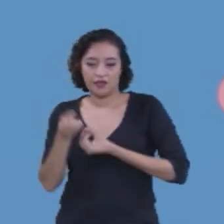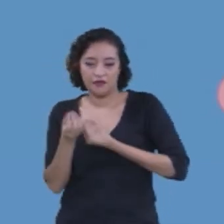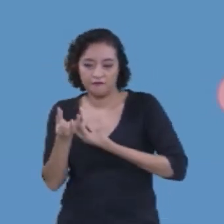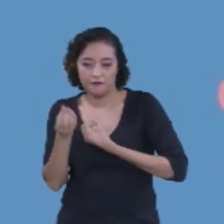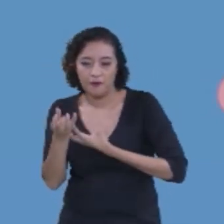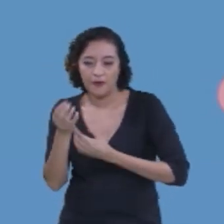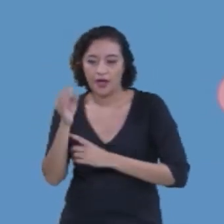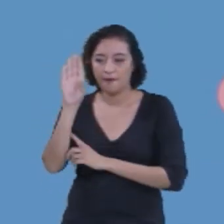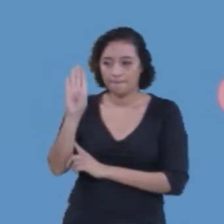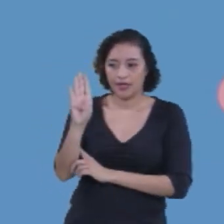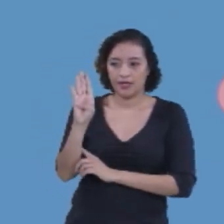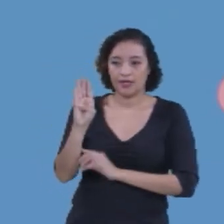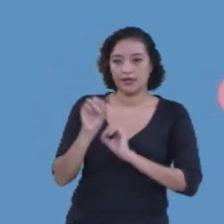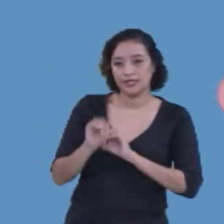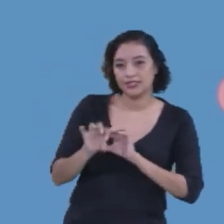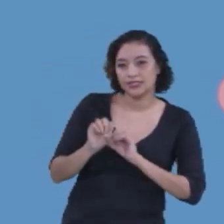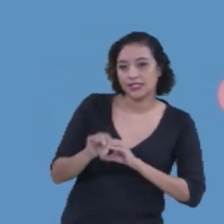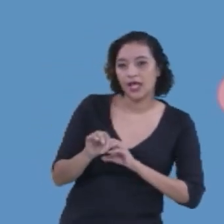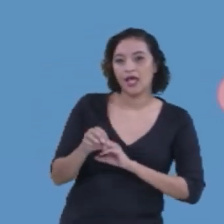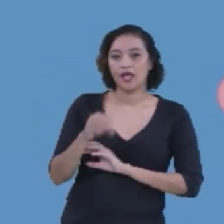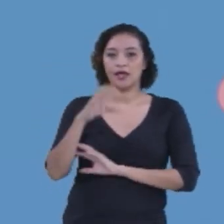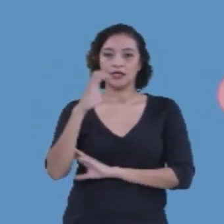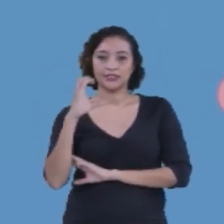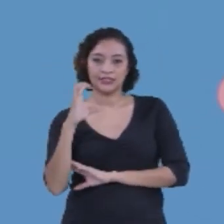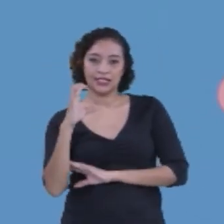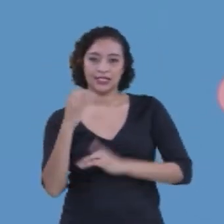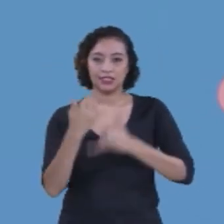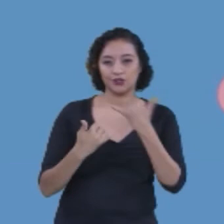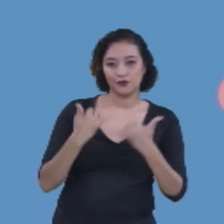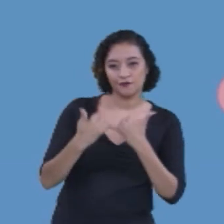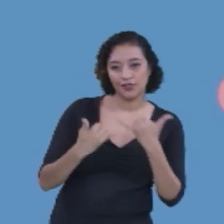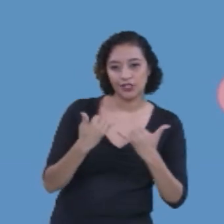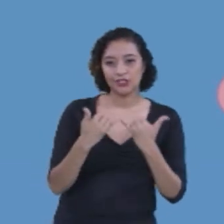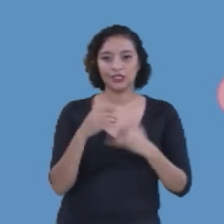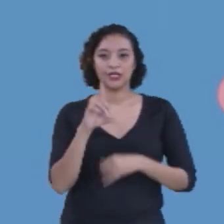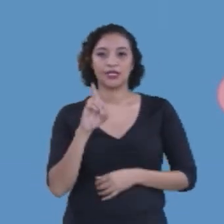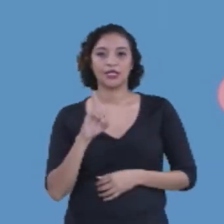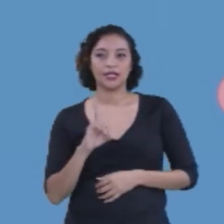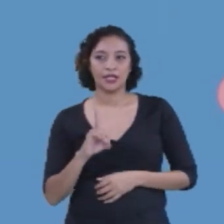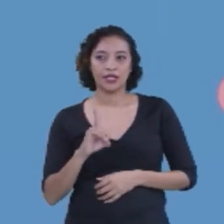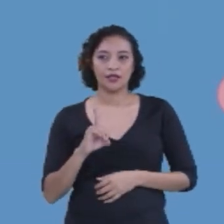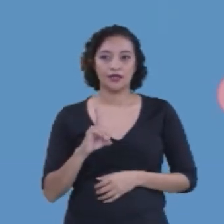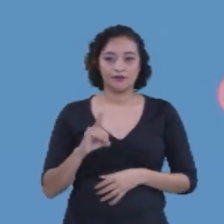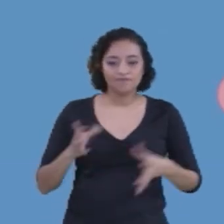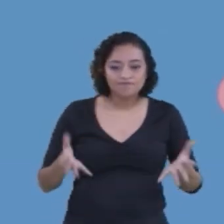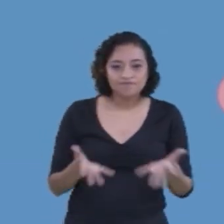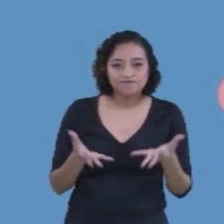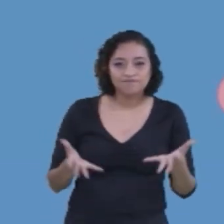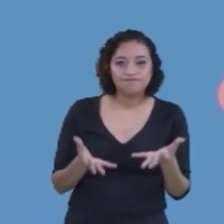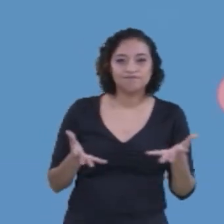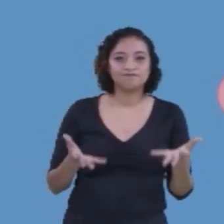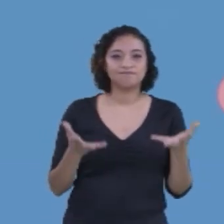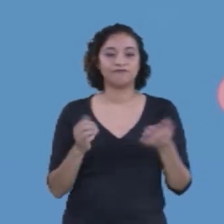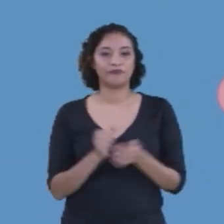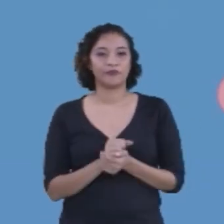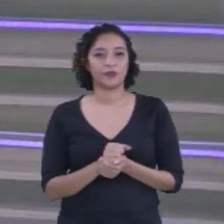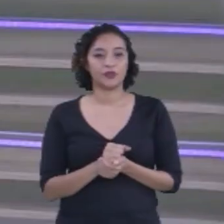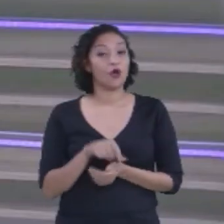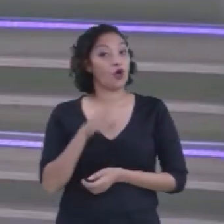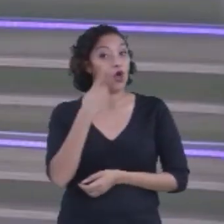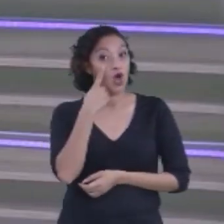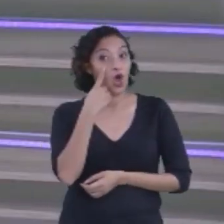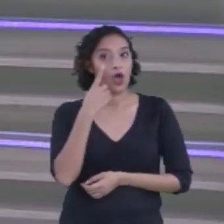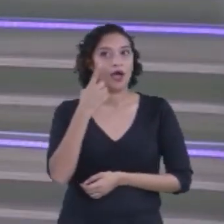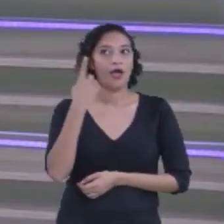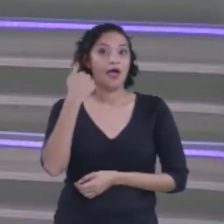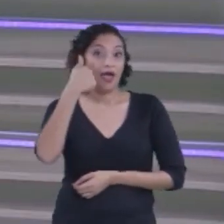ensinar, C, divertir ou D, convencer. Não é? Então perceba que a mãe tinha que, no caso, queria fazer